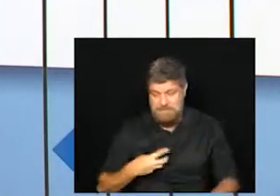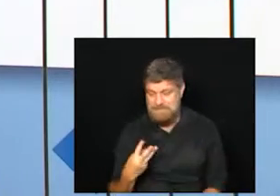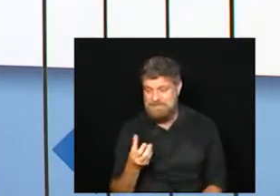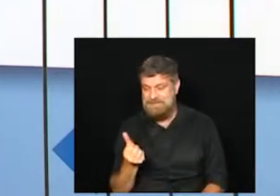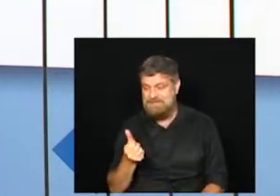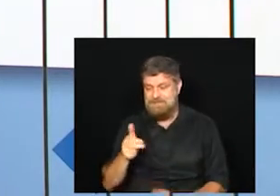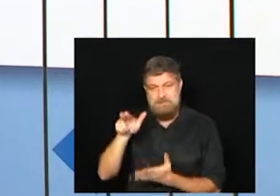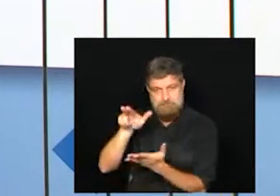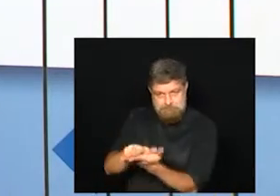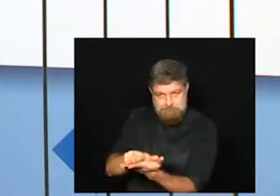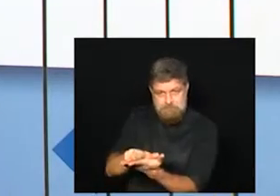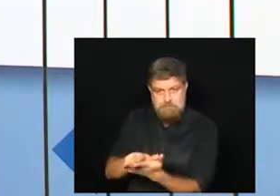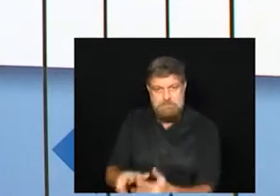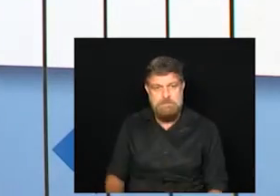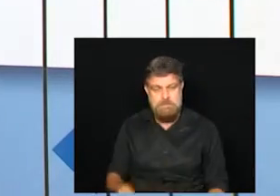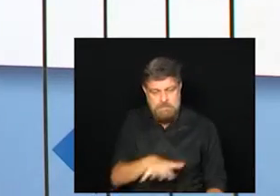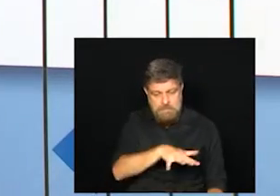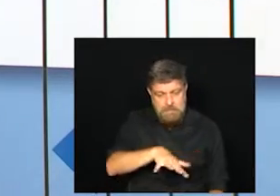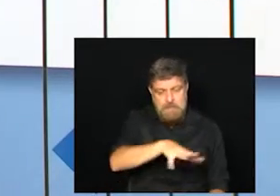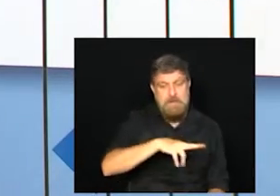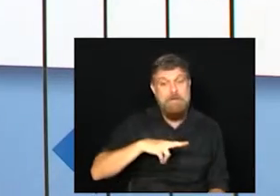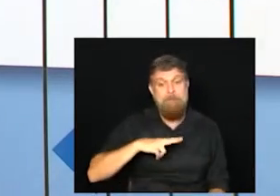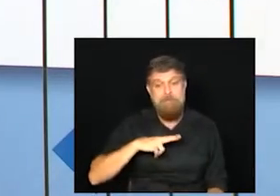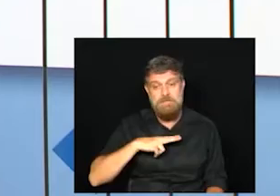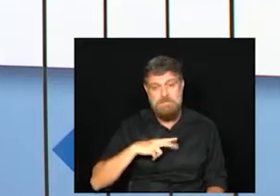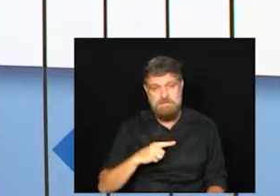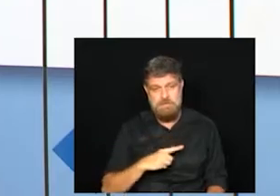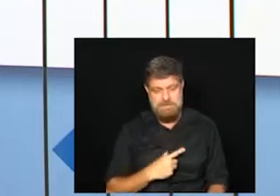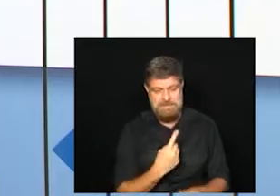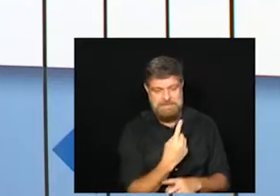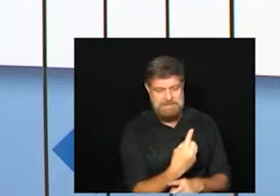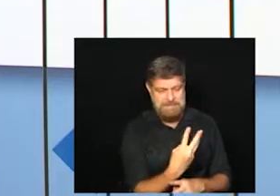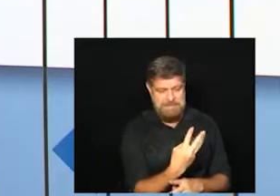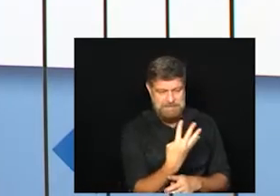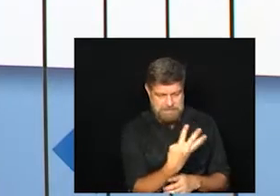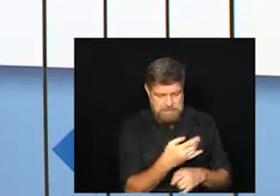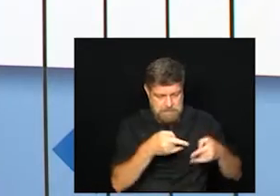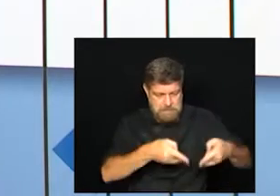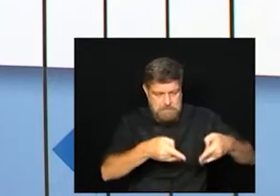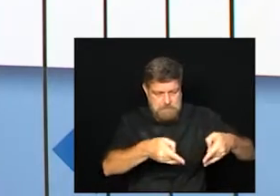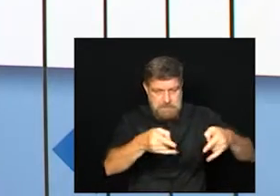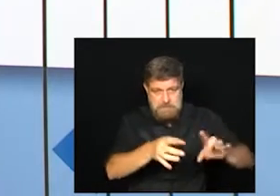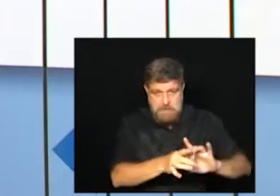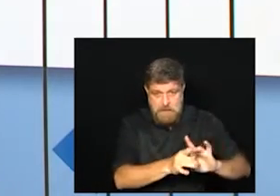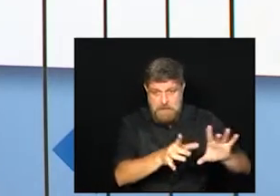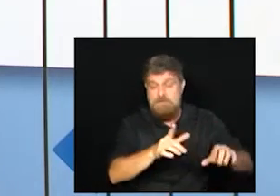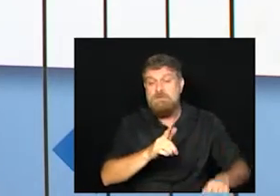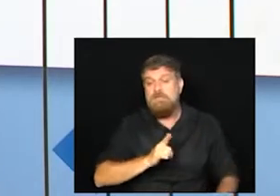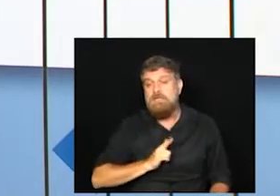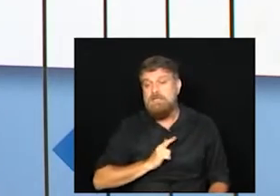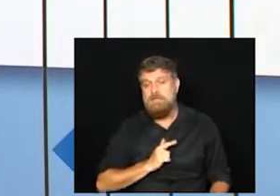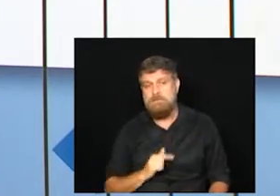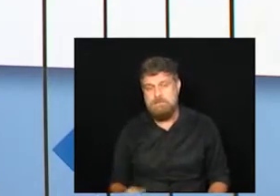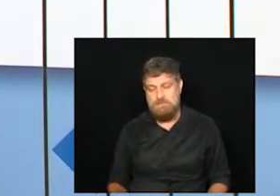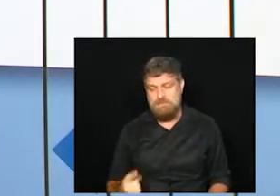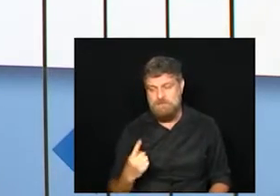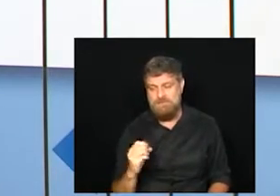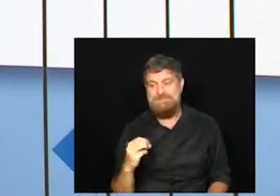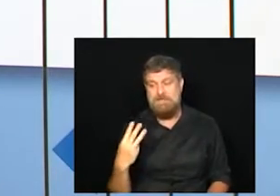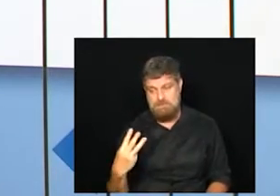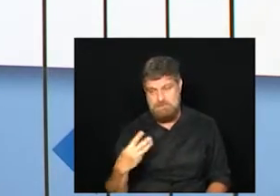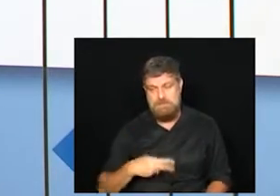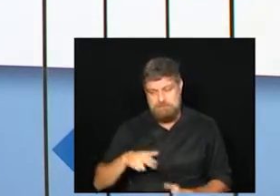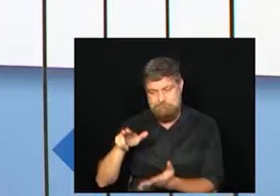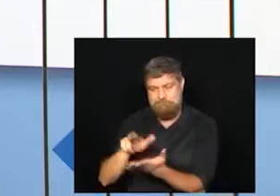estavam ocupados. Na rede particular, 134 leitos disponíveis, dos quais 103